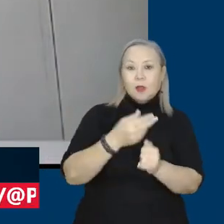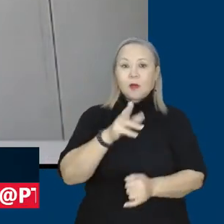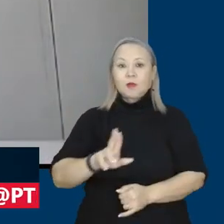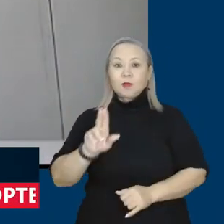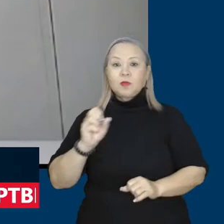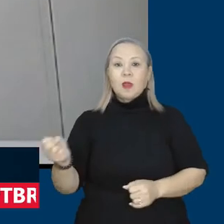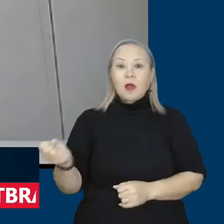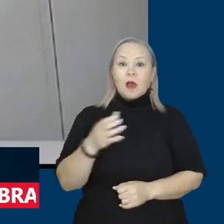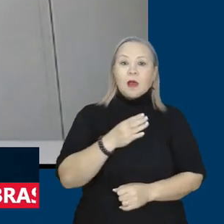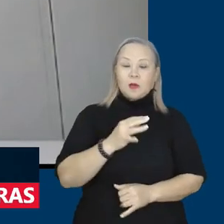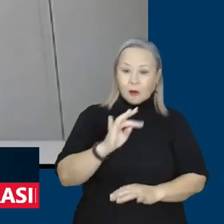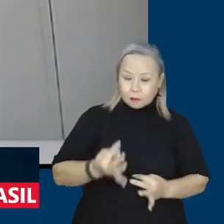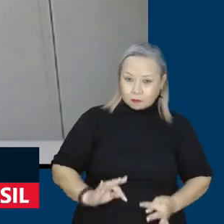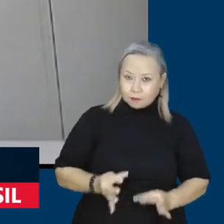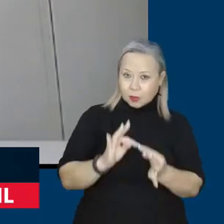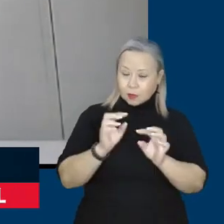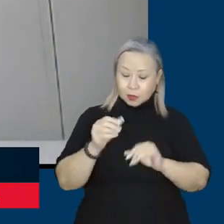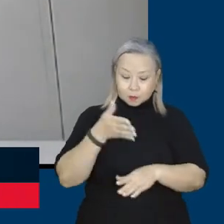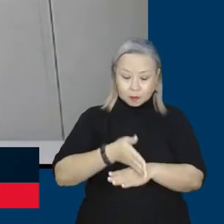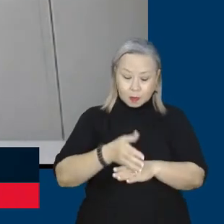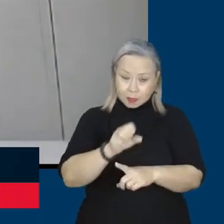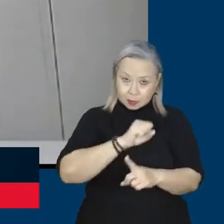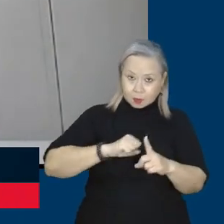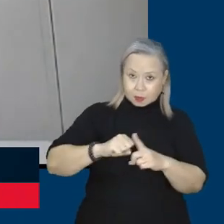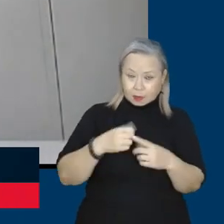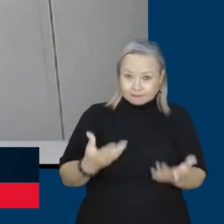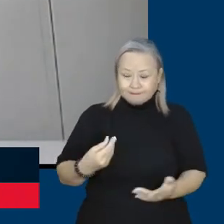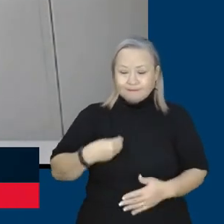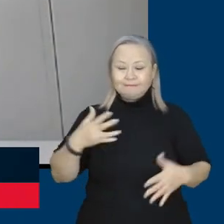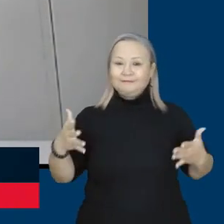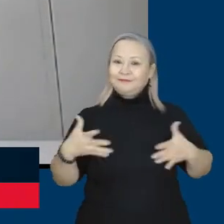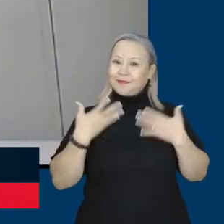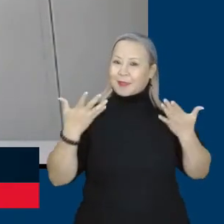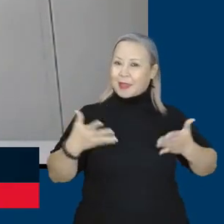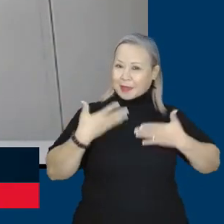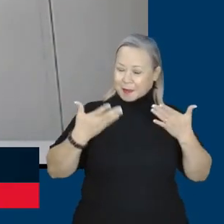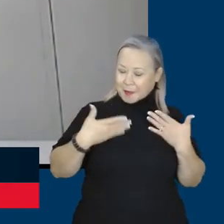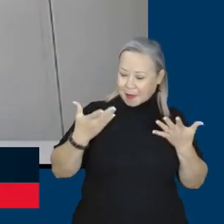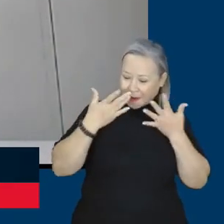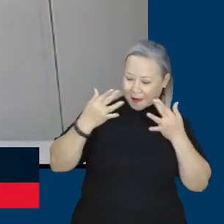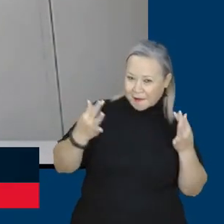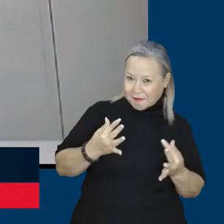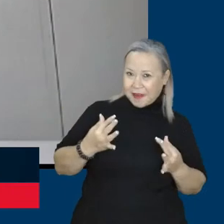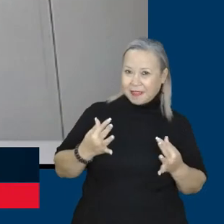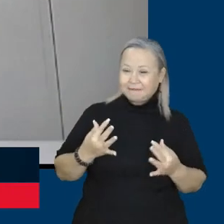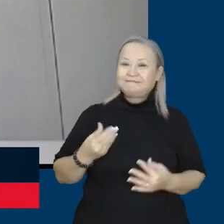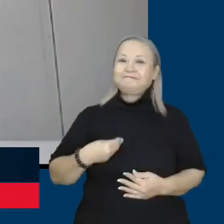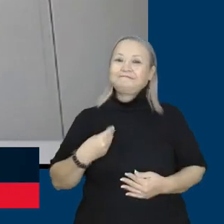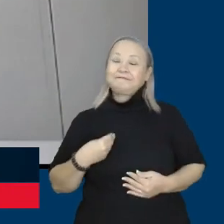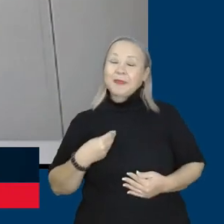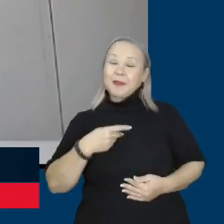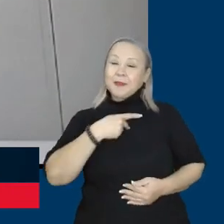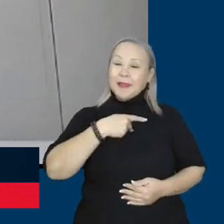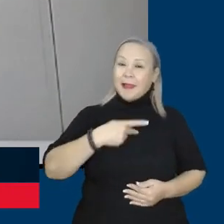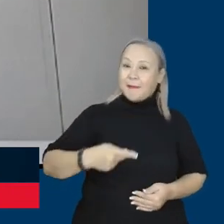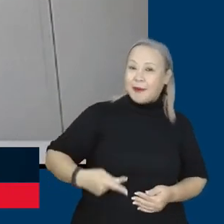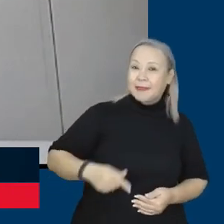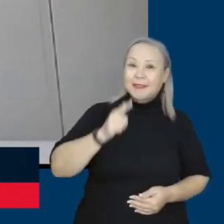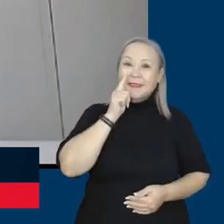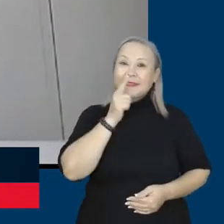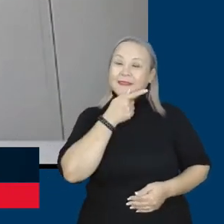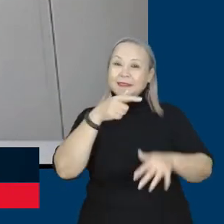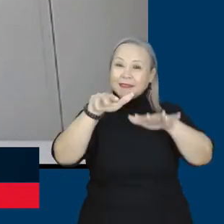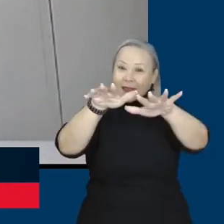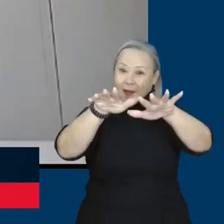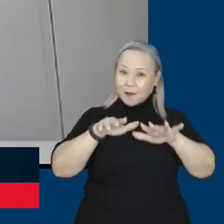para para a participação social então nós estamos muito animado tá muito feliz por ter apresentado A Gleice na condição